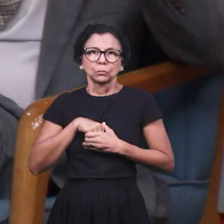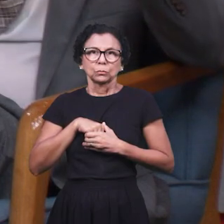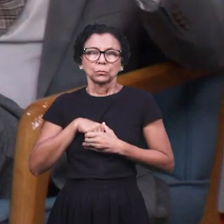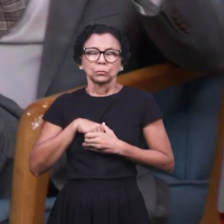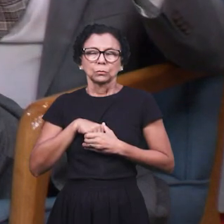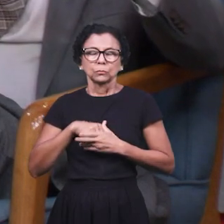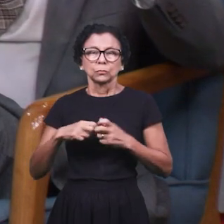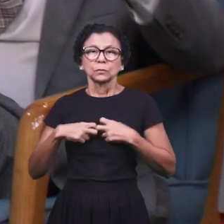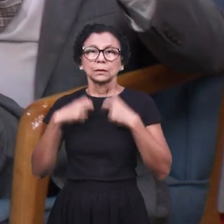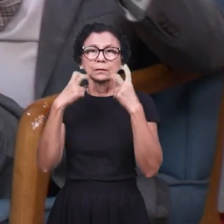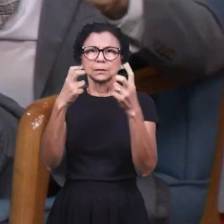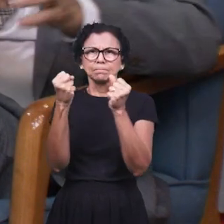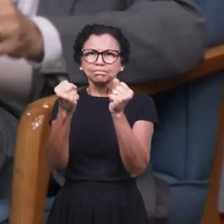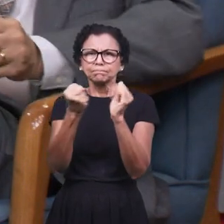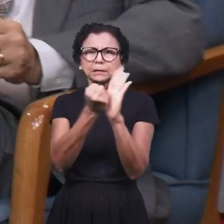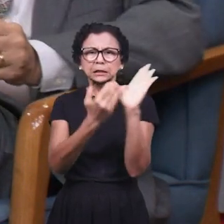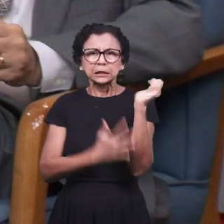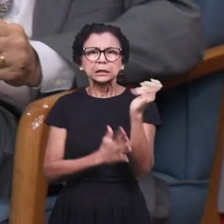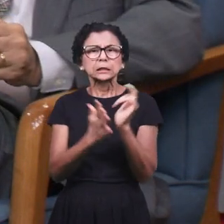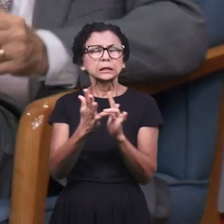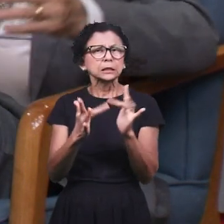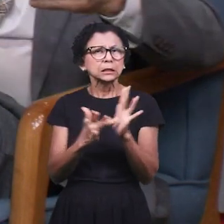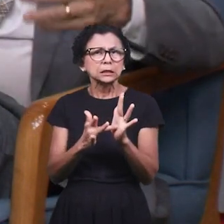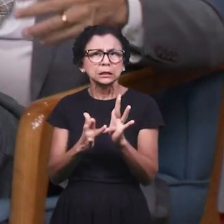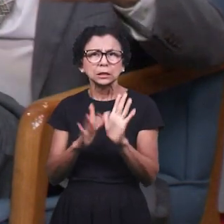Jesus. Nesse momento,